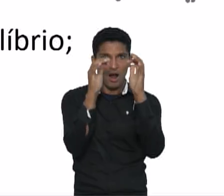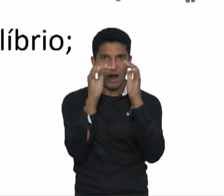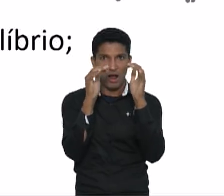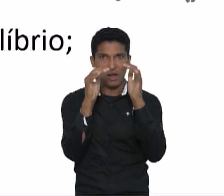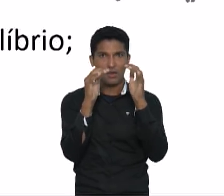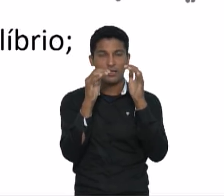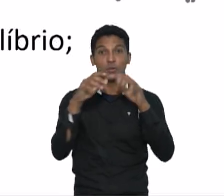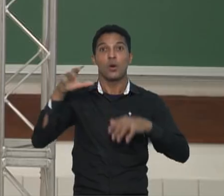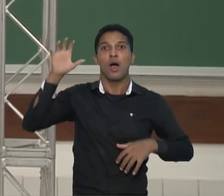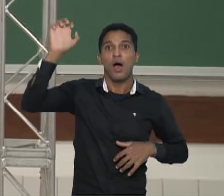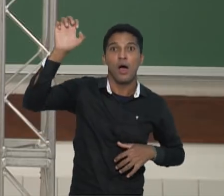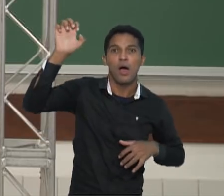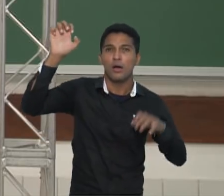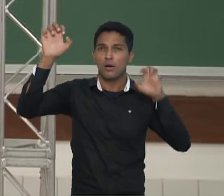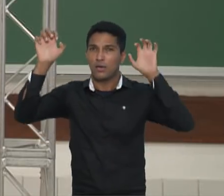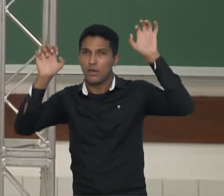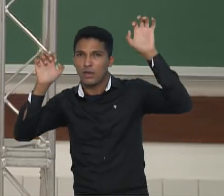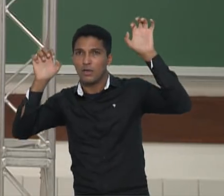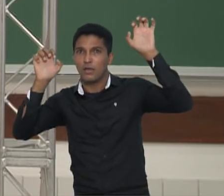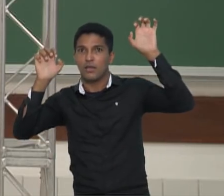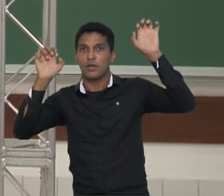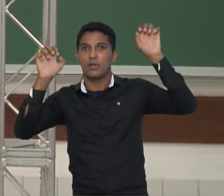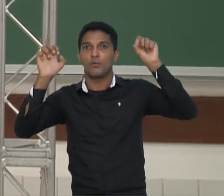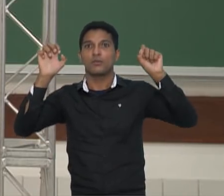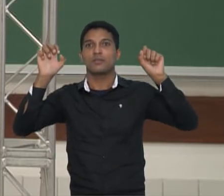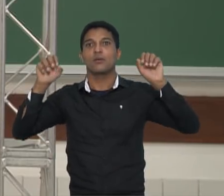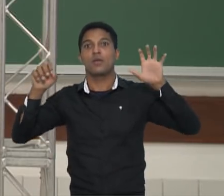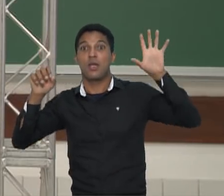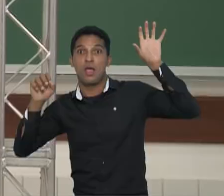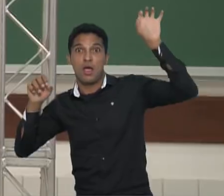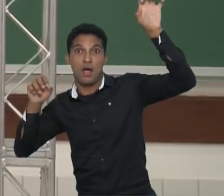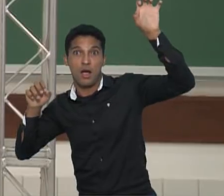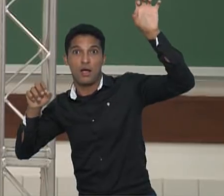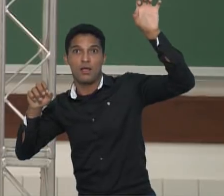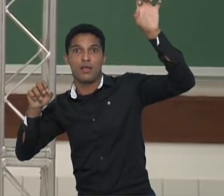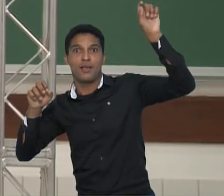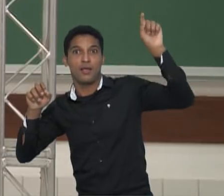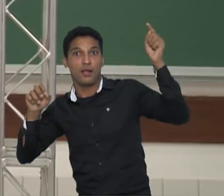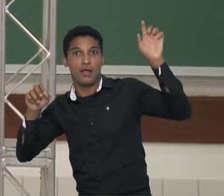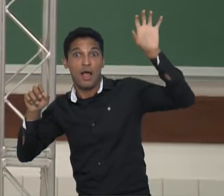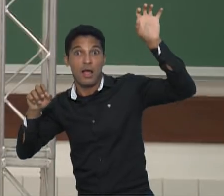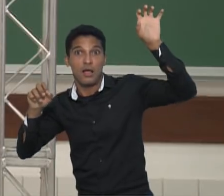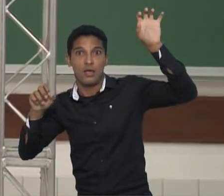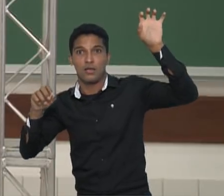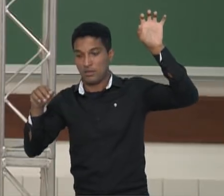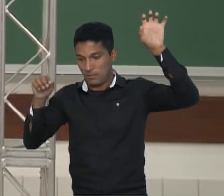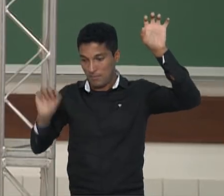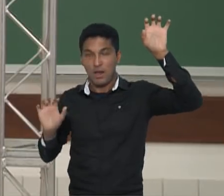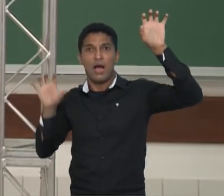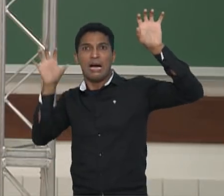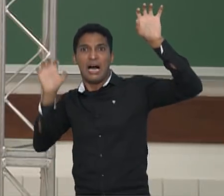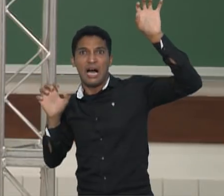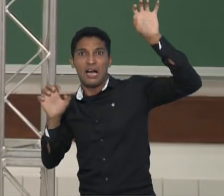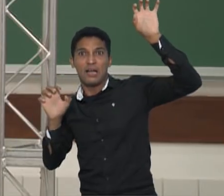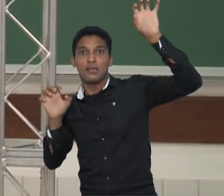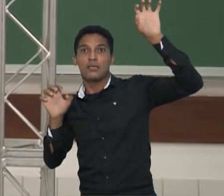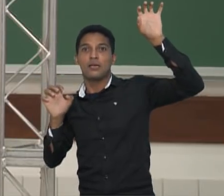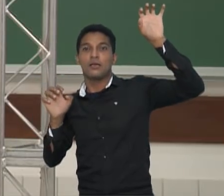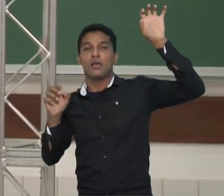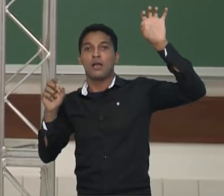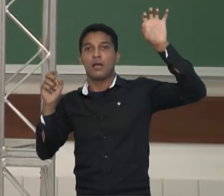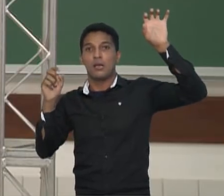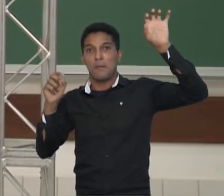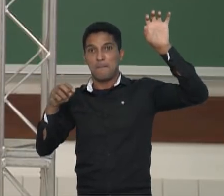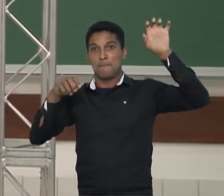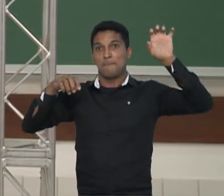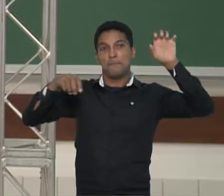estou escalando, eu posso ter uma garra mais alta, a outra mais baixa, às vezes eu vou ter que usar um